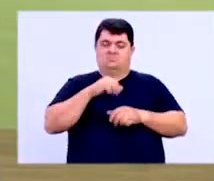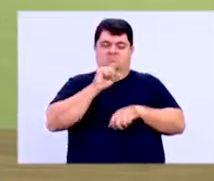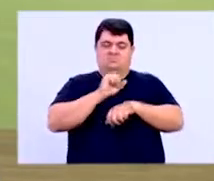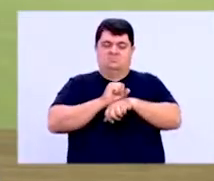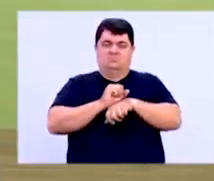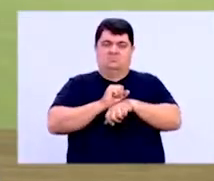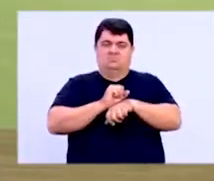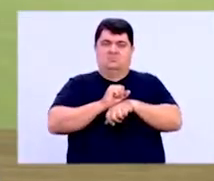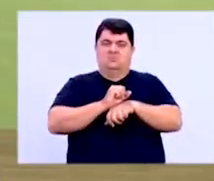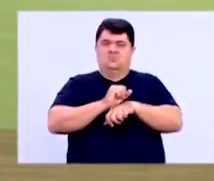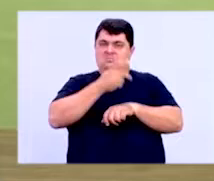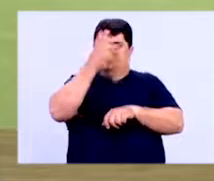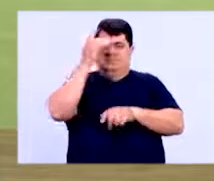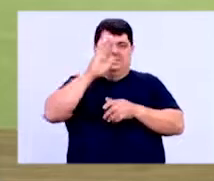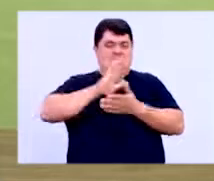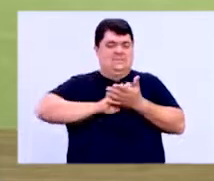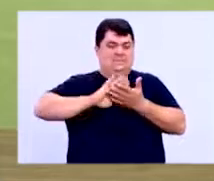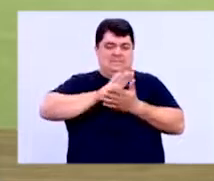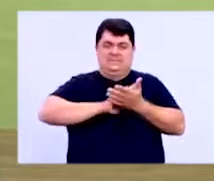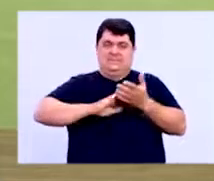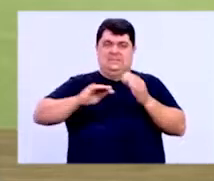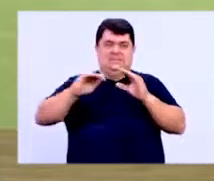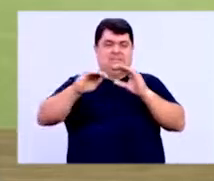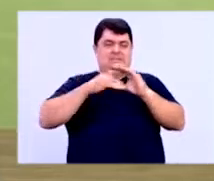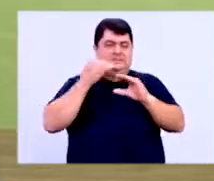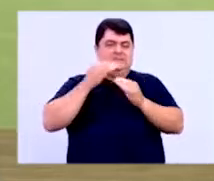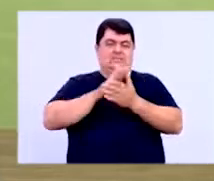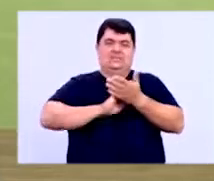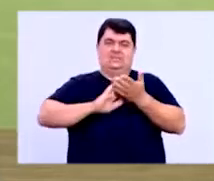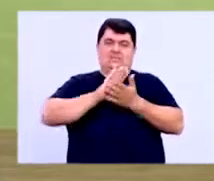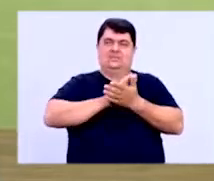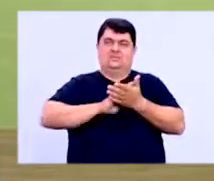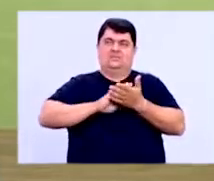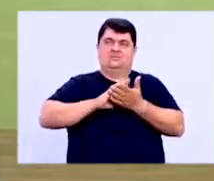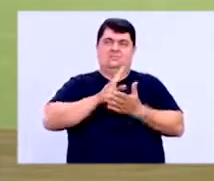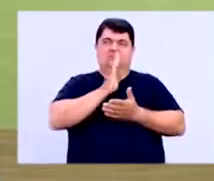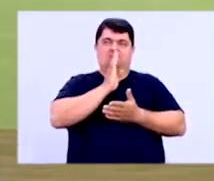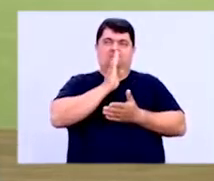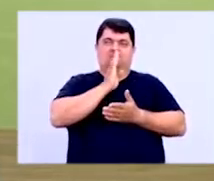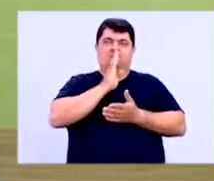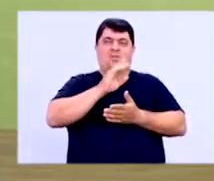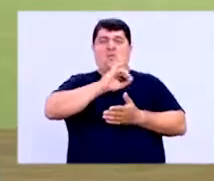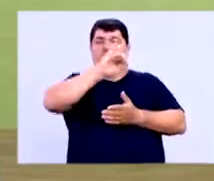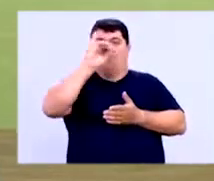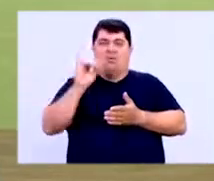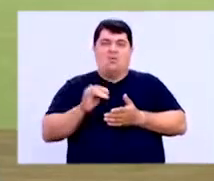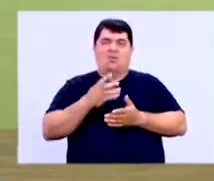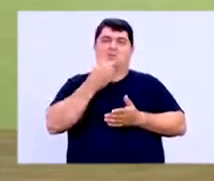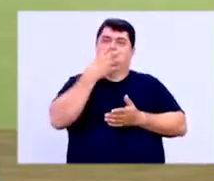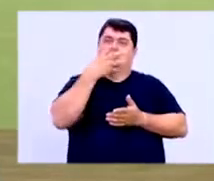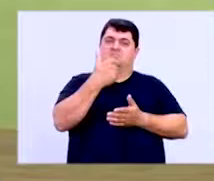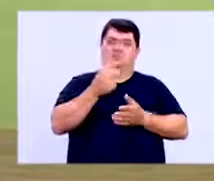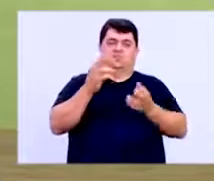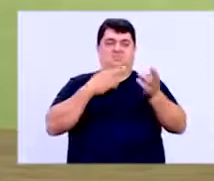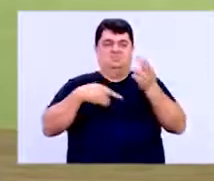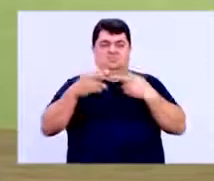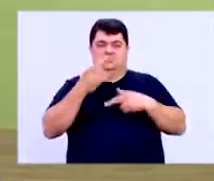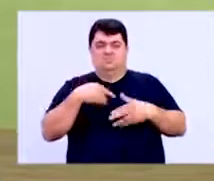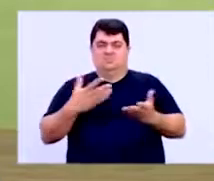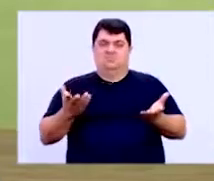parado o chat, ninguém se manifestou aqui ainda, dando aquele alô, pelo menos, dando a